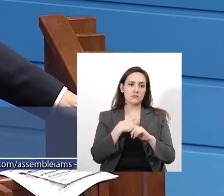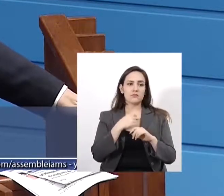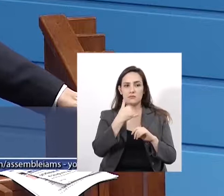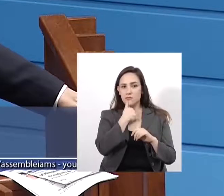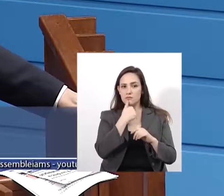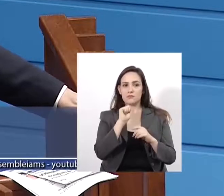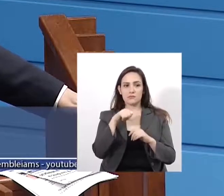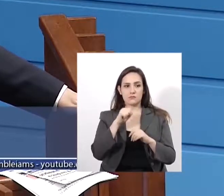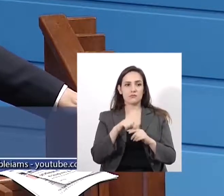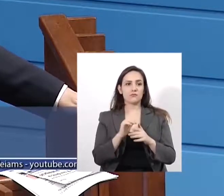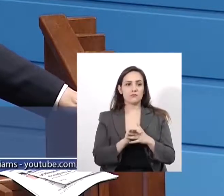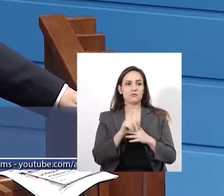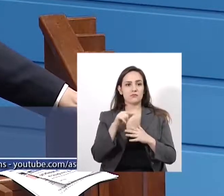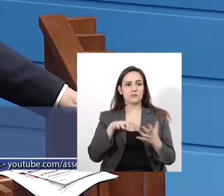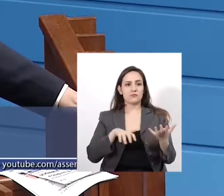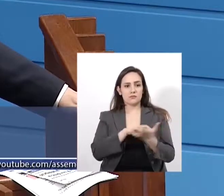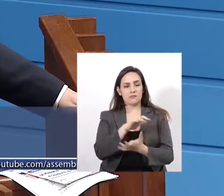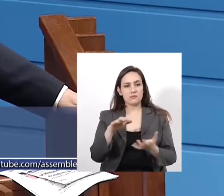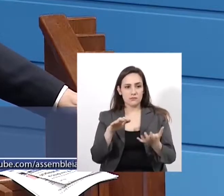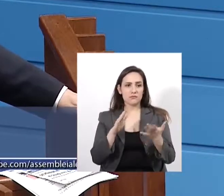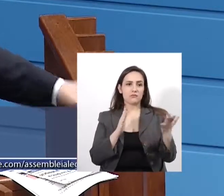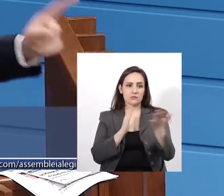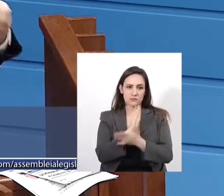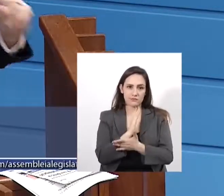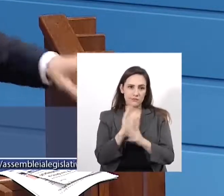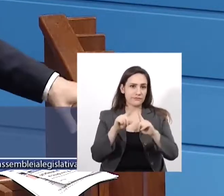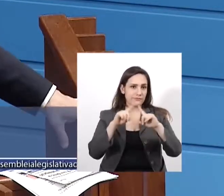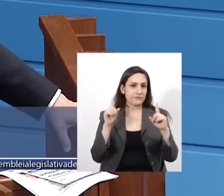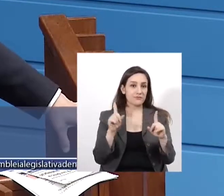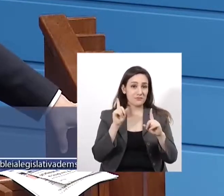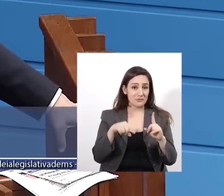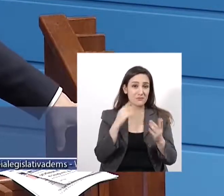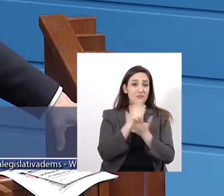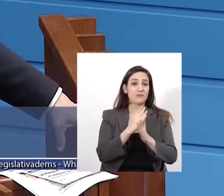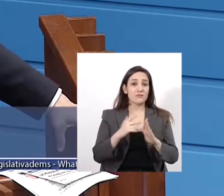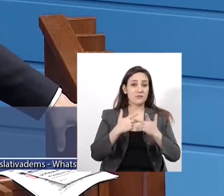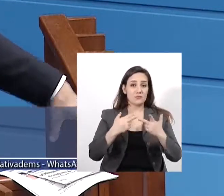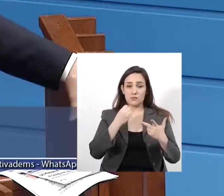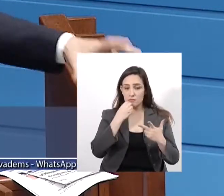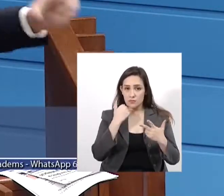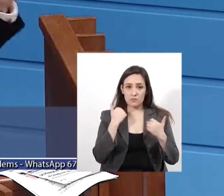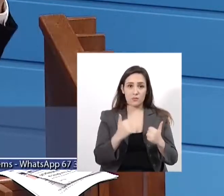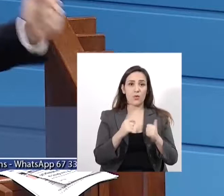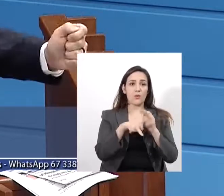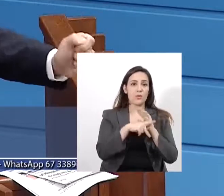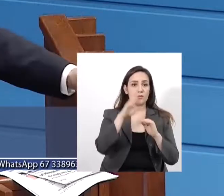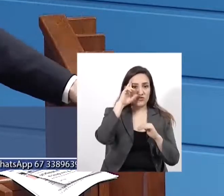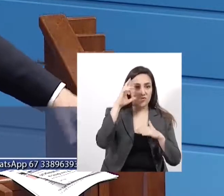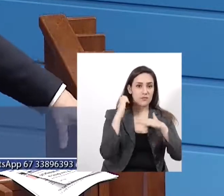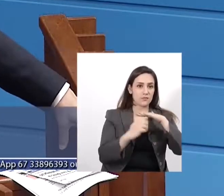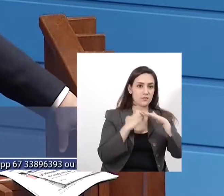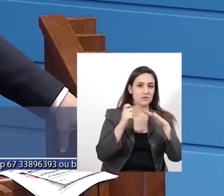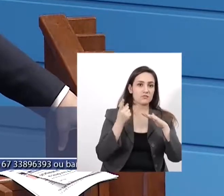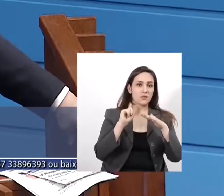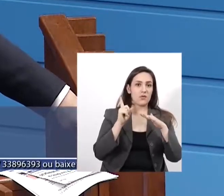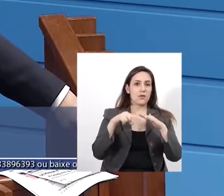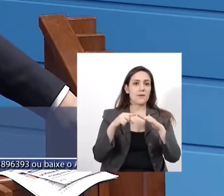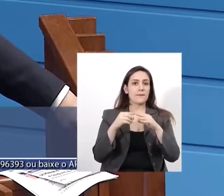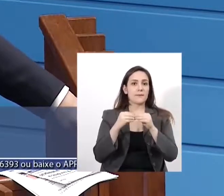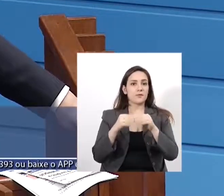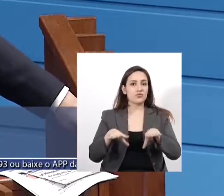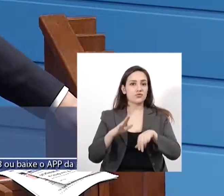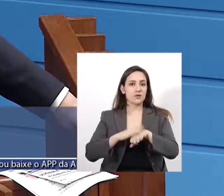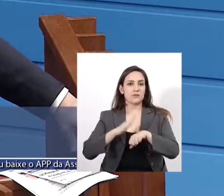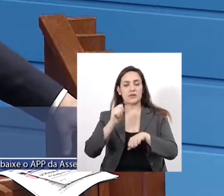entristecido de saber que essa reforma foi aprovada, mas não para combater privilégios, mas para justamente apertar o cinto